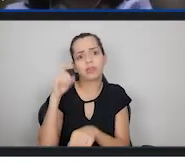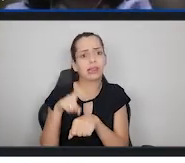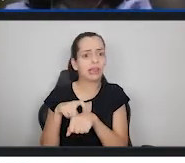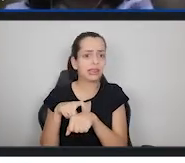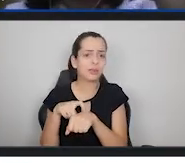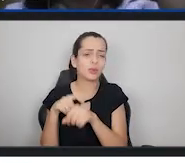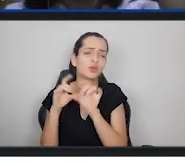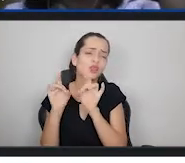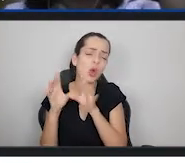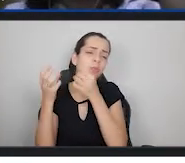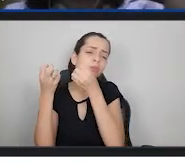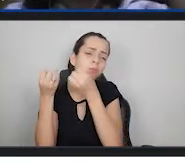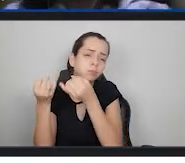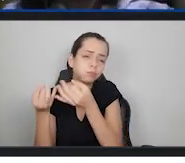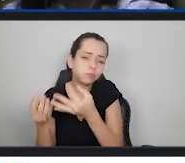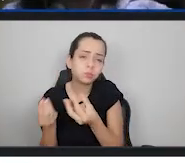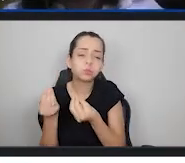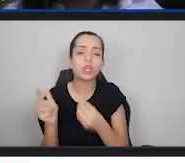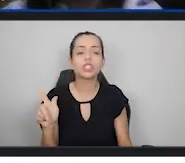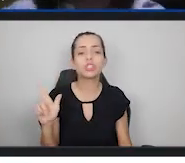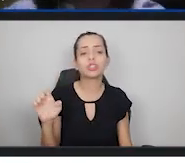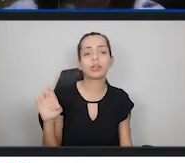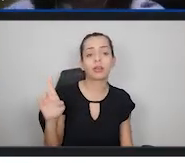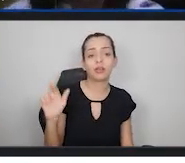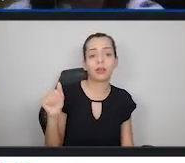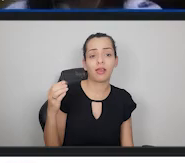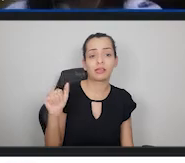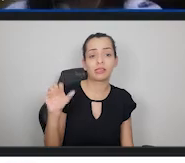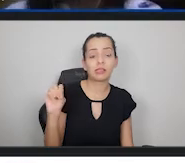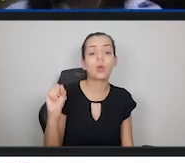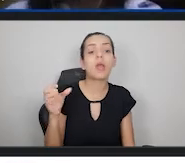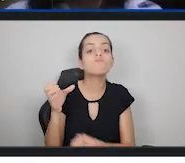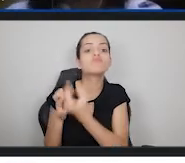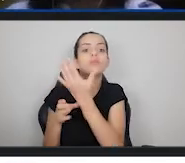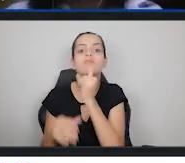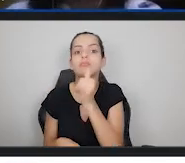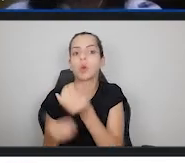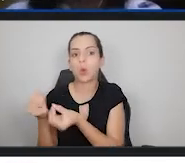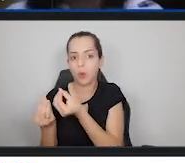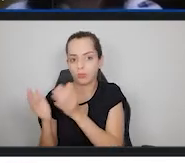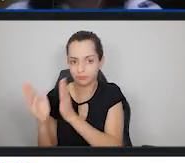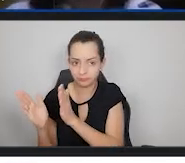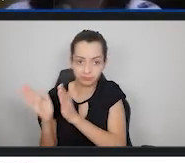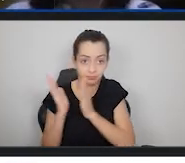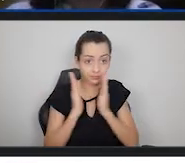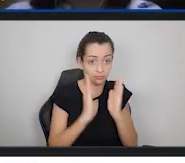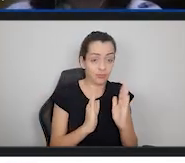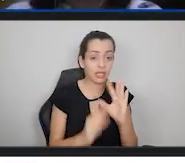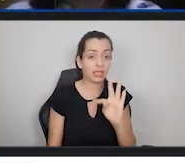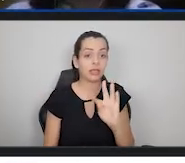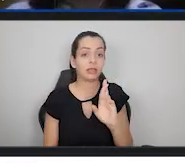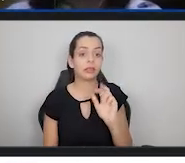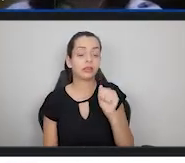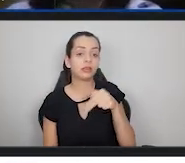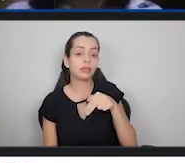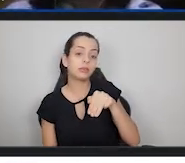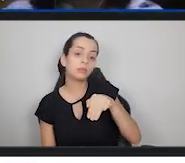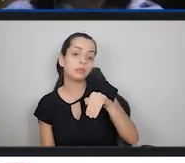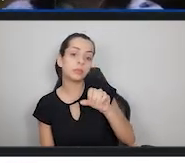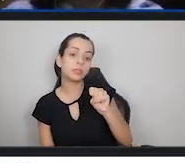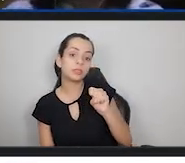de geração, como se dá, que aí a gente precisaria, inclusive, de um tempo maior para falar só sobre geração, né?